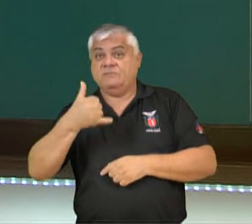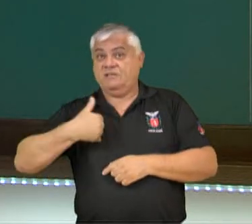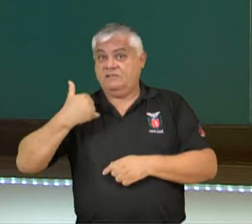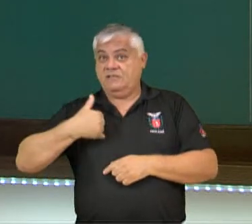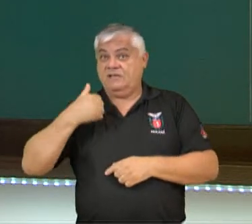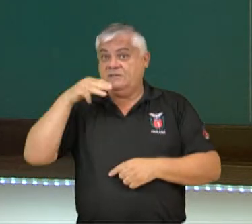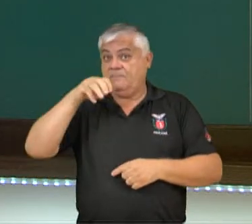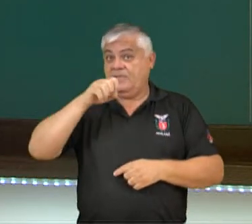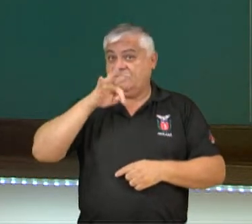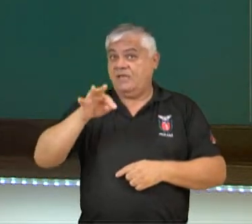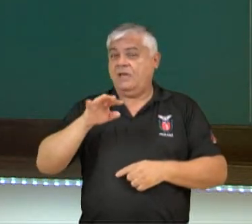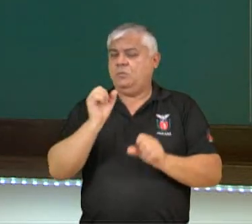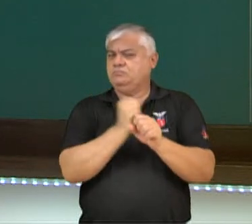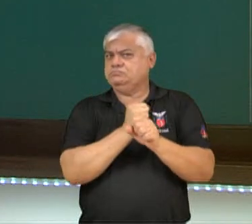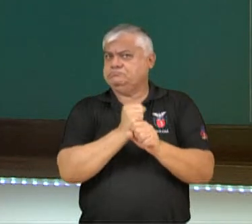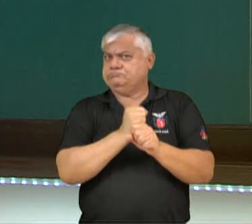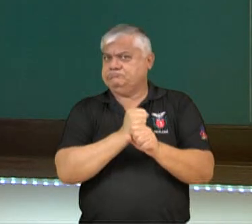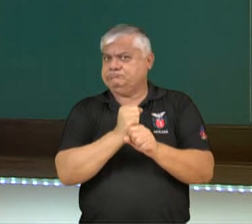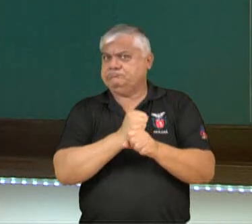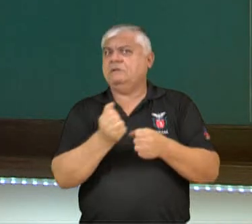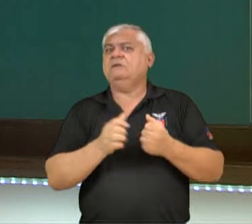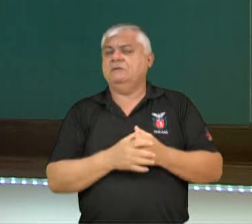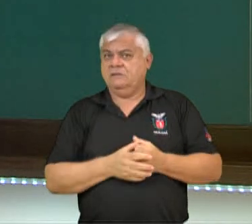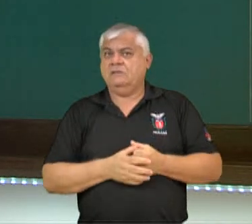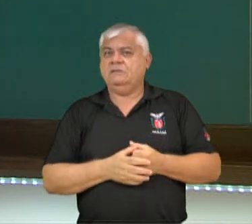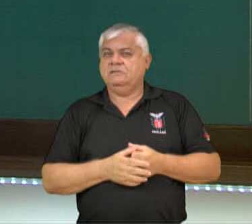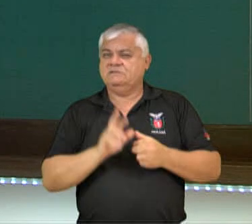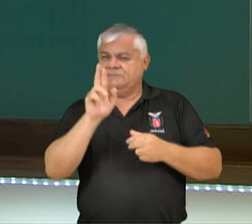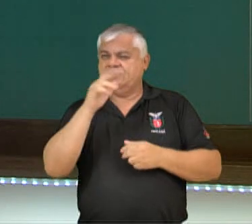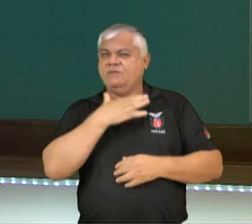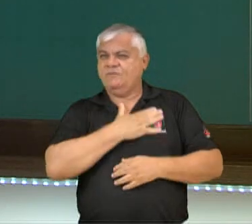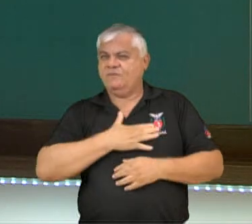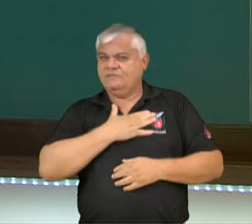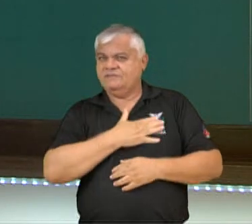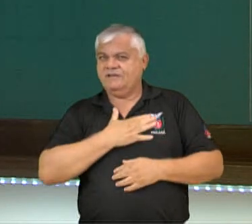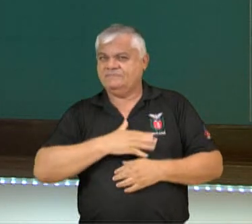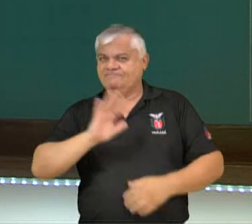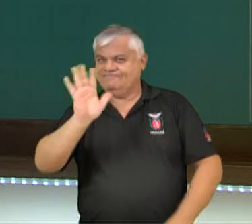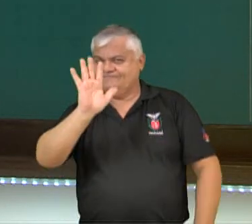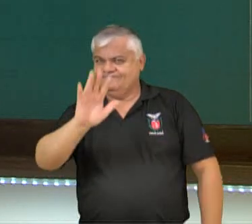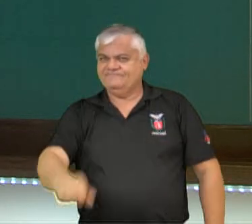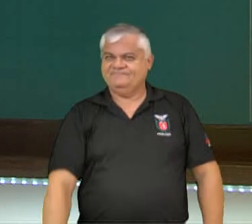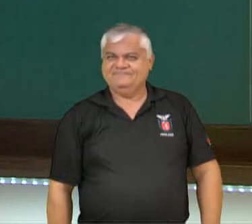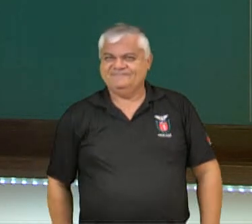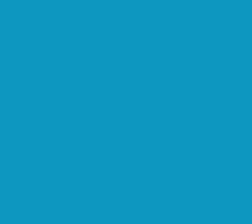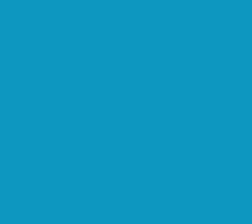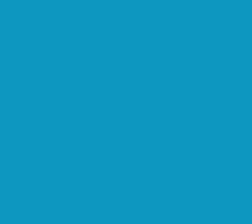metais, mas significa que é a metalurgia. Espero que vocês tenham gostado. Até breve.